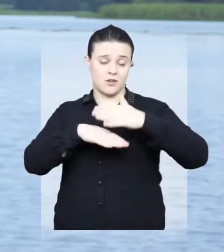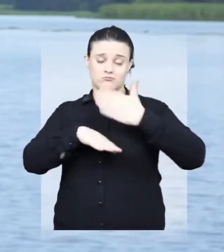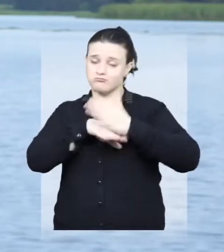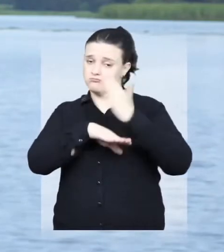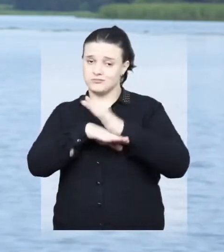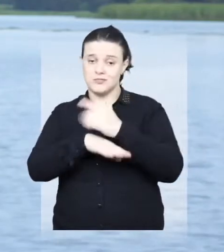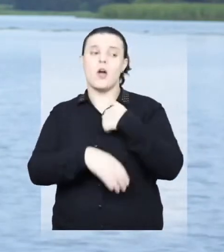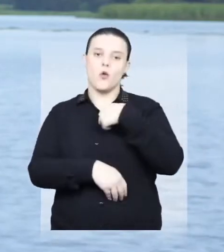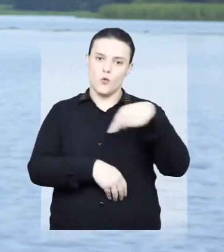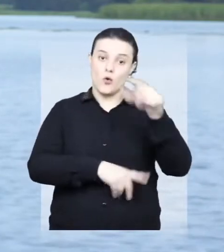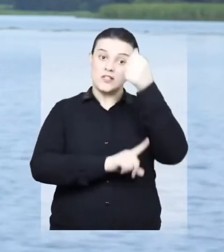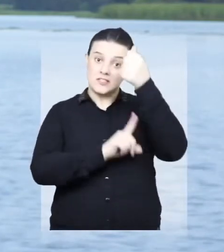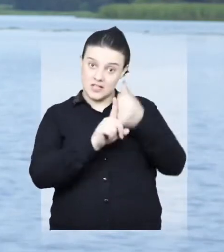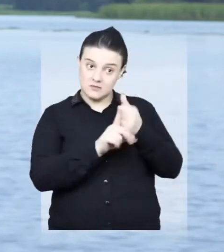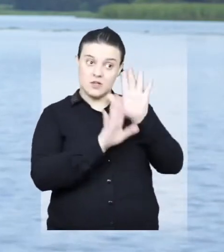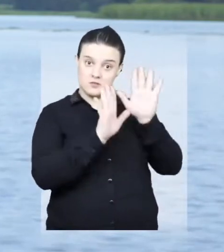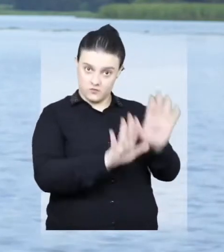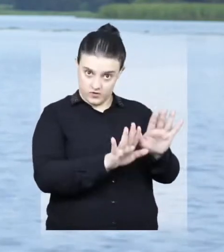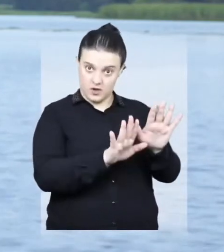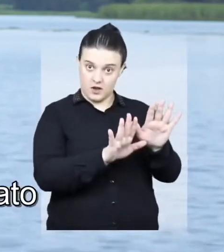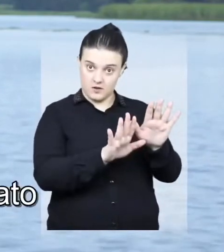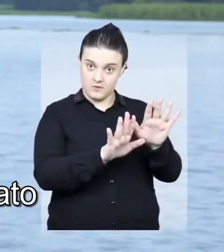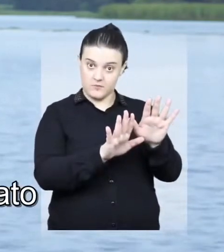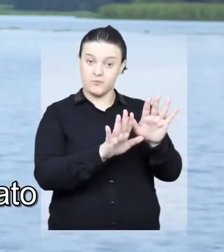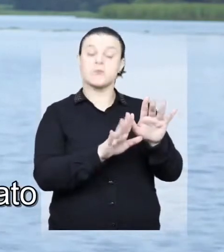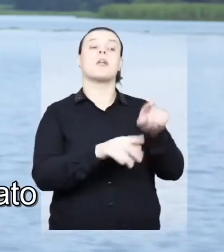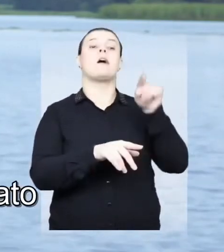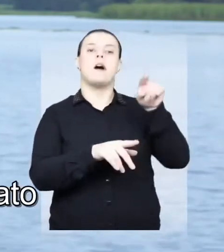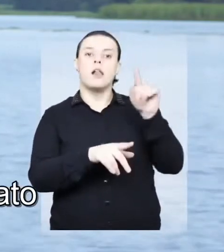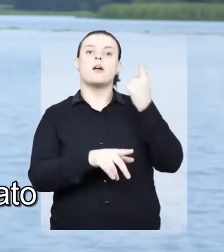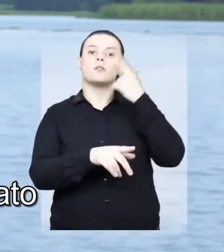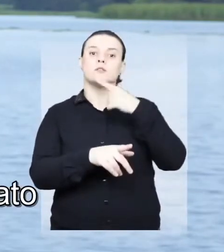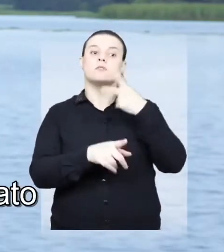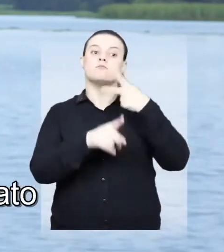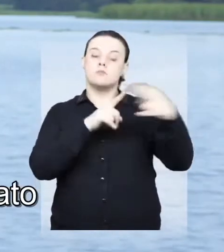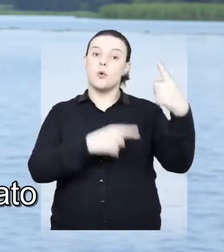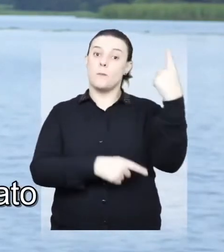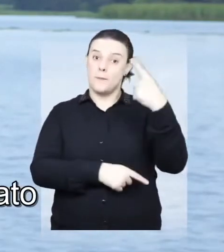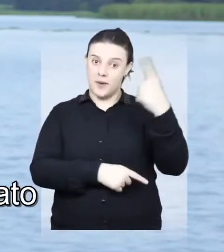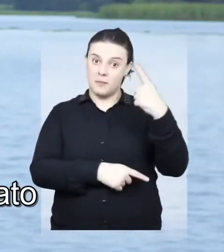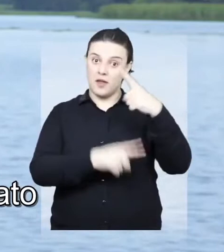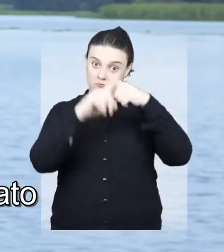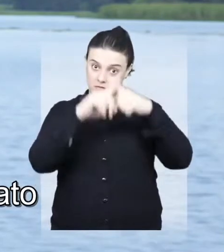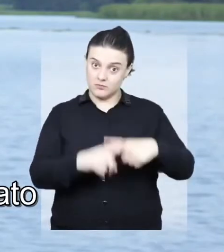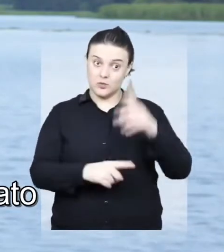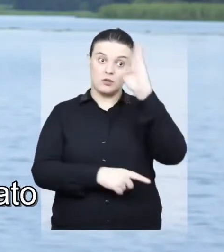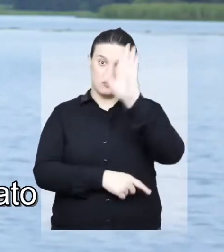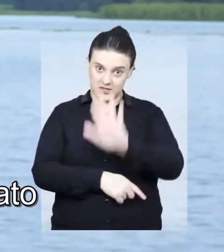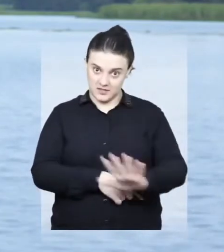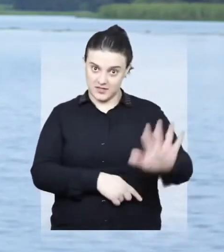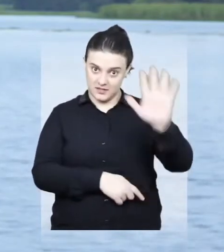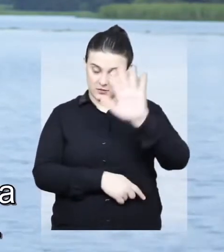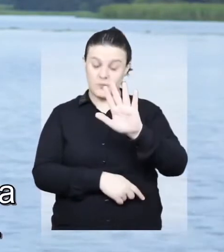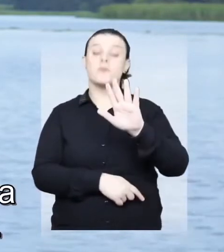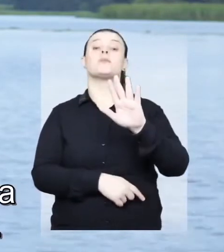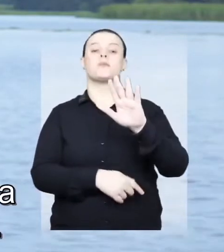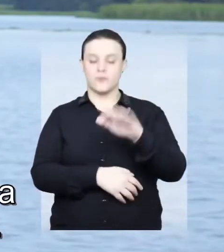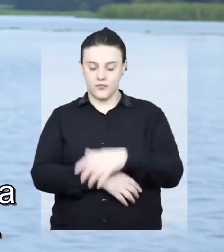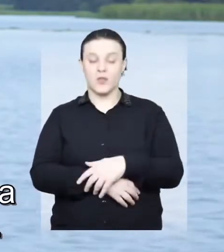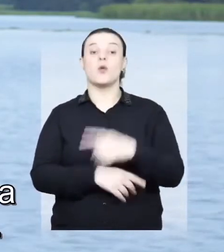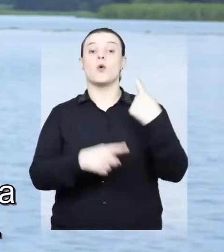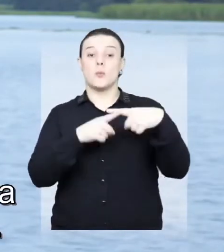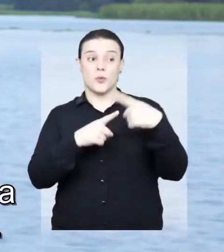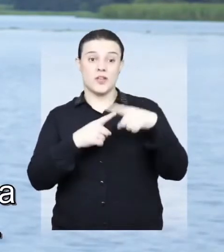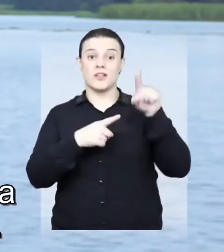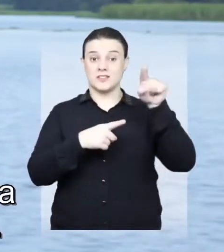fui. Fiquei 6 meses lá. Lá eu ganhei meu primeiro campeonato brasileiro de maratona, porque